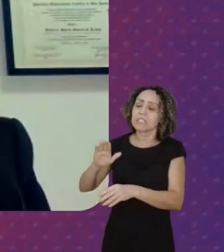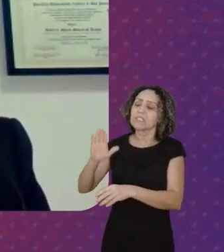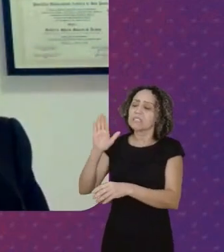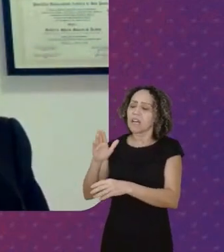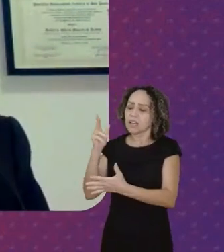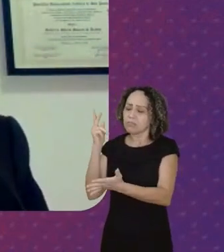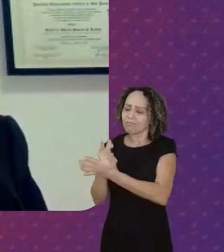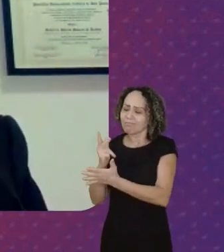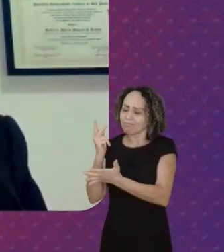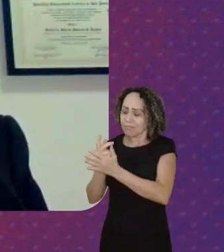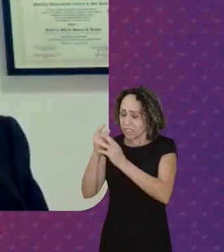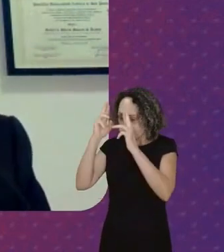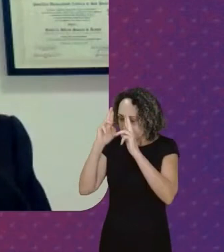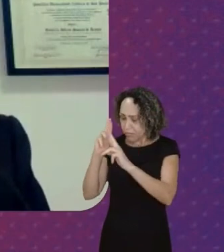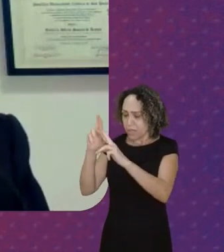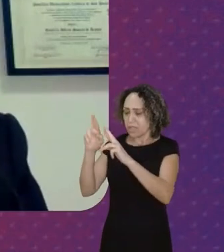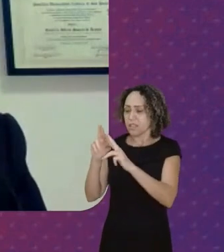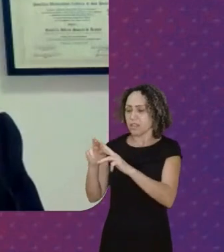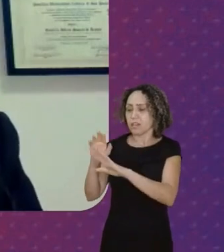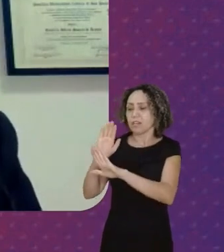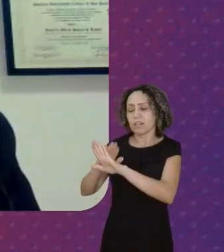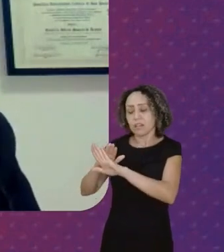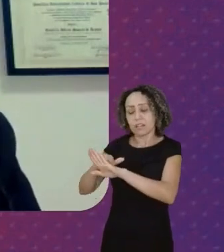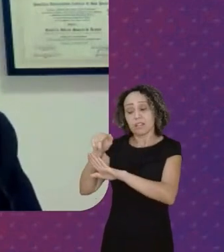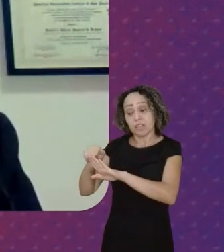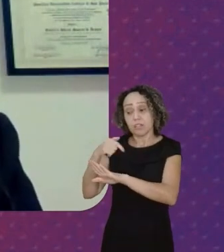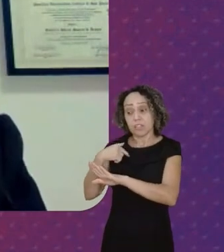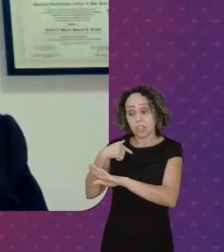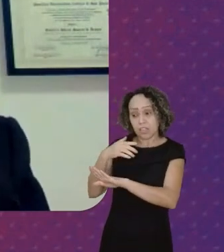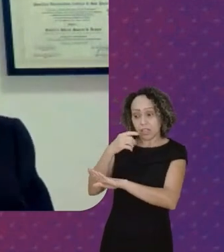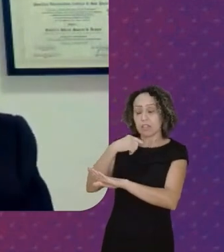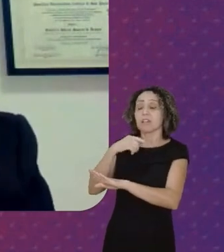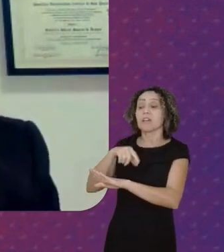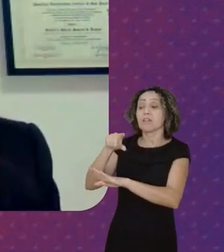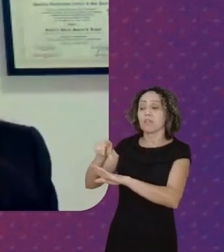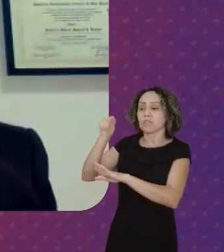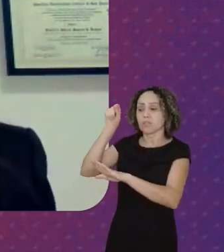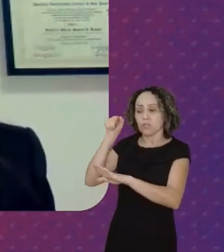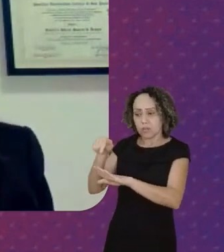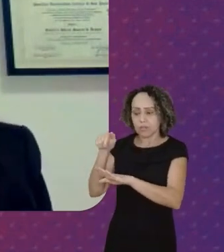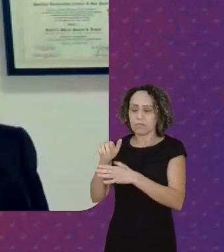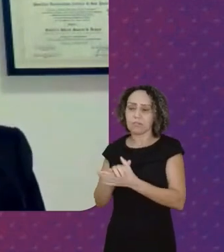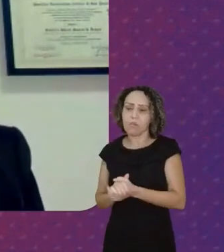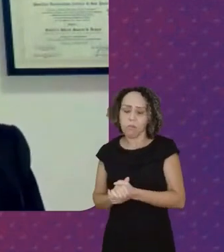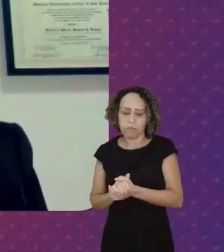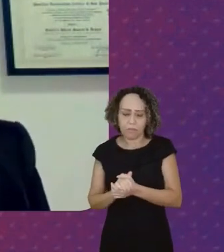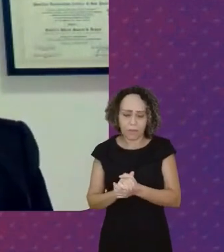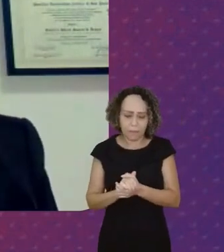deverão estar unidos também no período posterior às eleições, né? Então, por quê? Porque as eleições